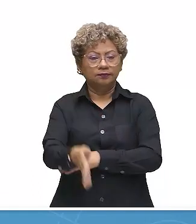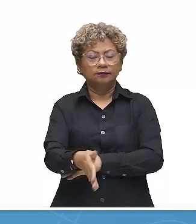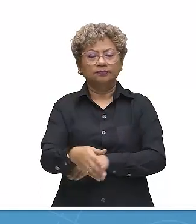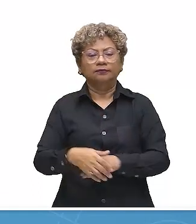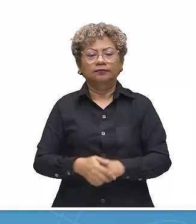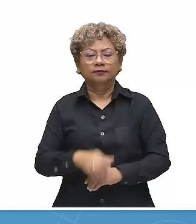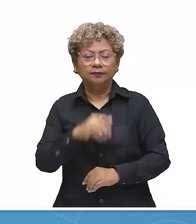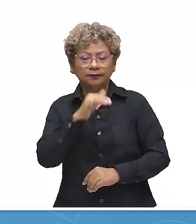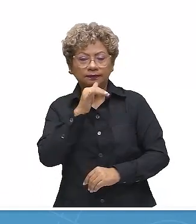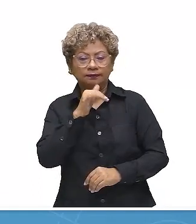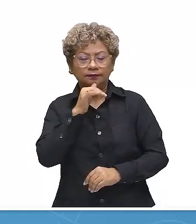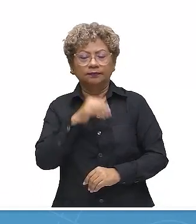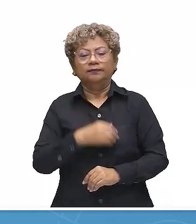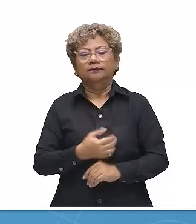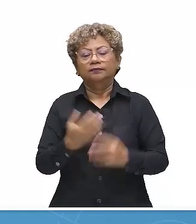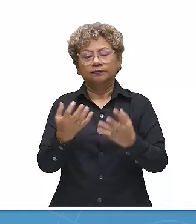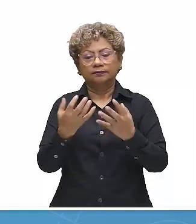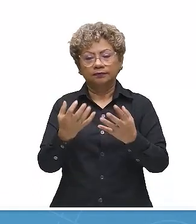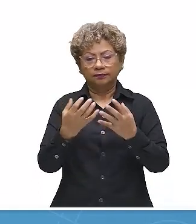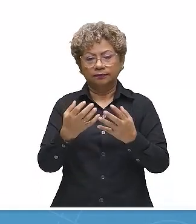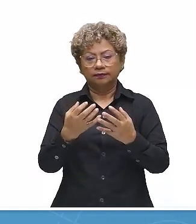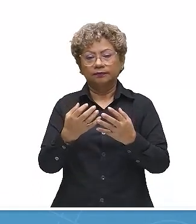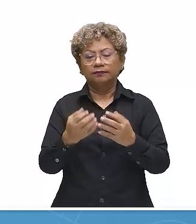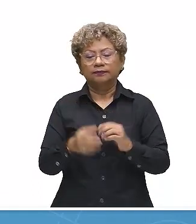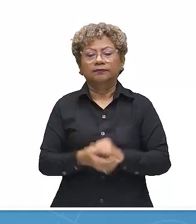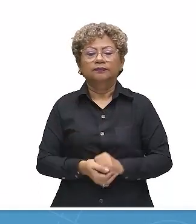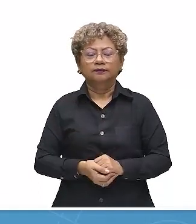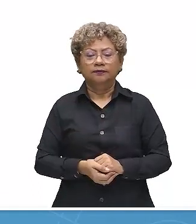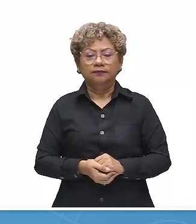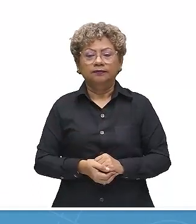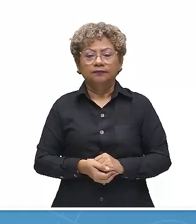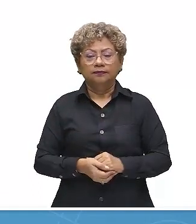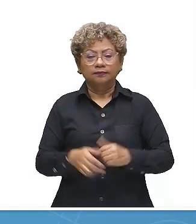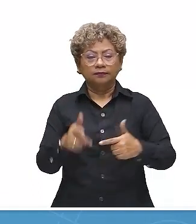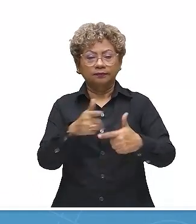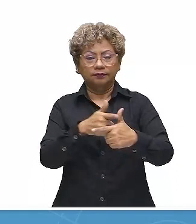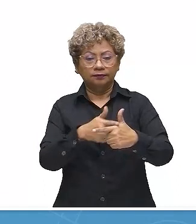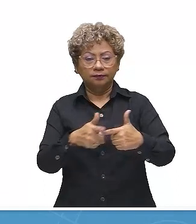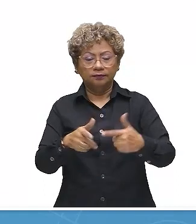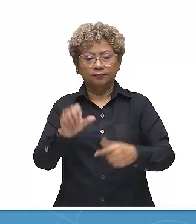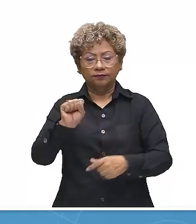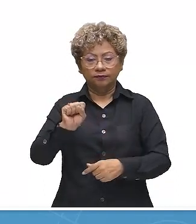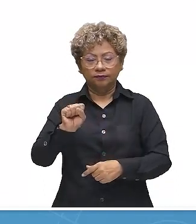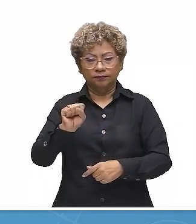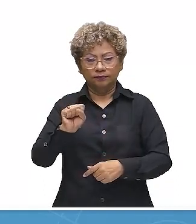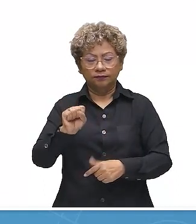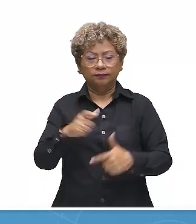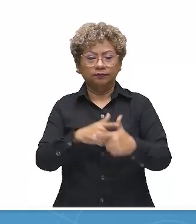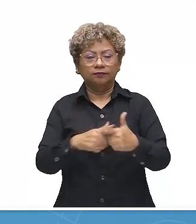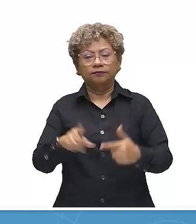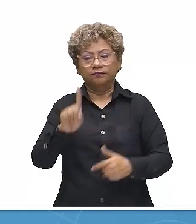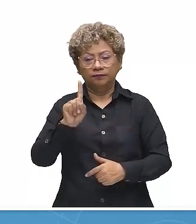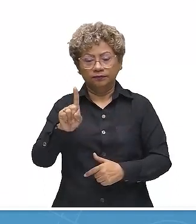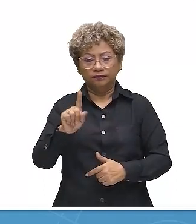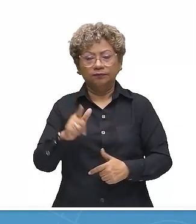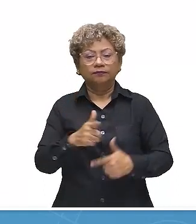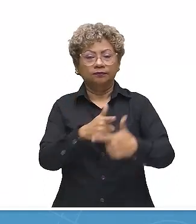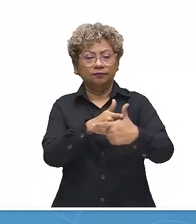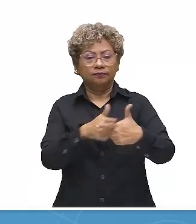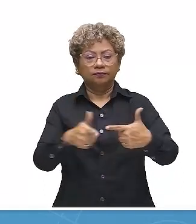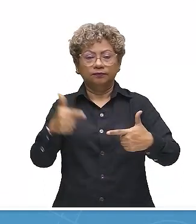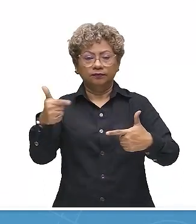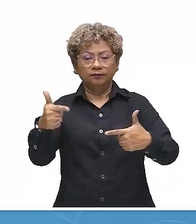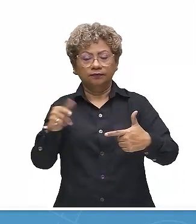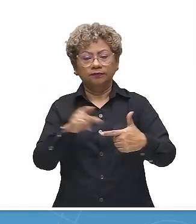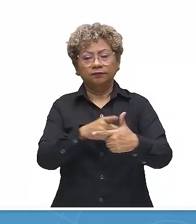de 8, que é o 1, o 2, o 4 e o 8. O que é divisor? É um número que divide